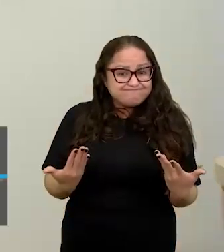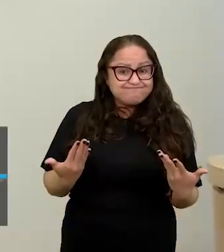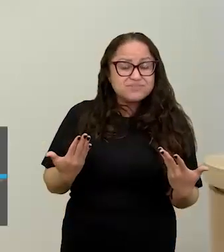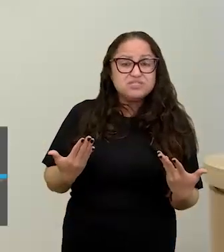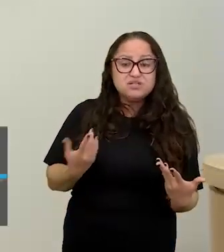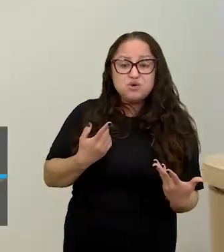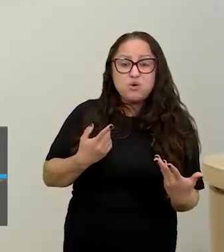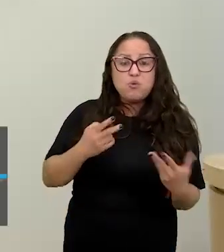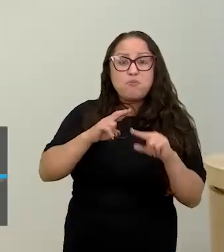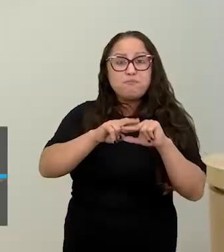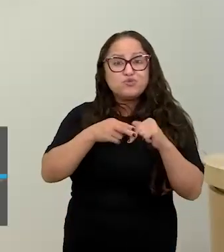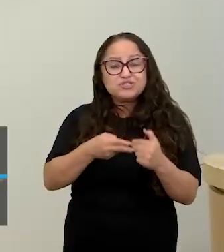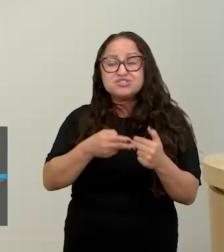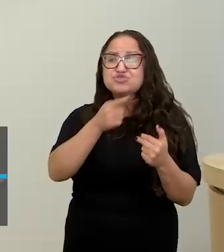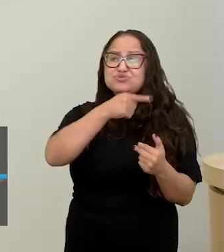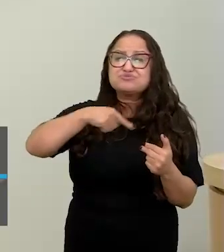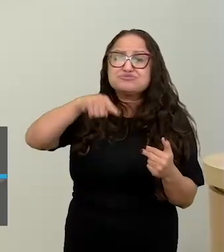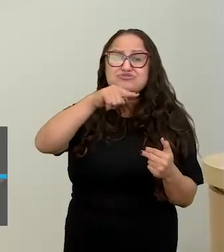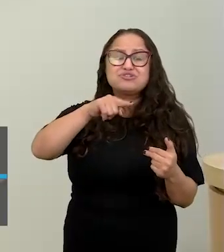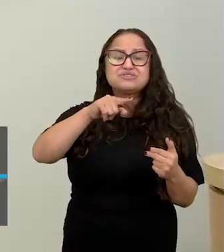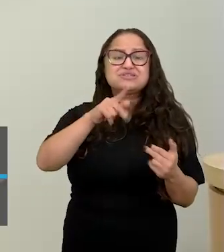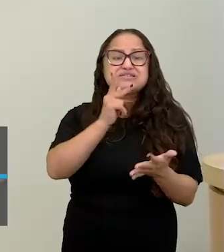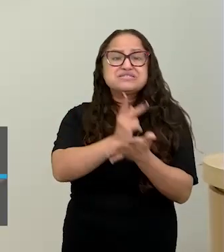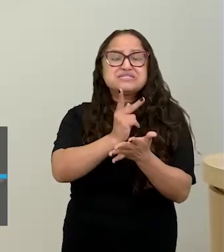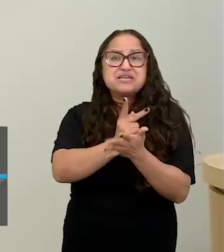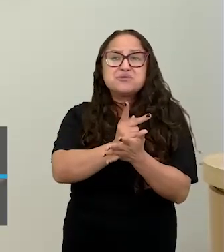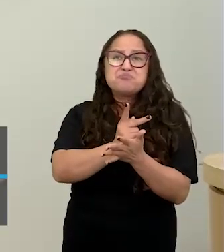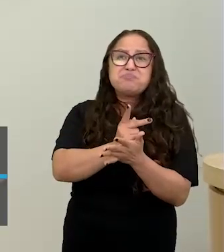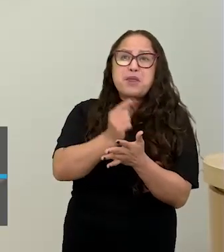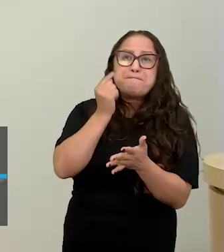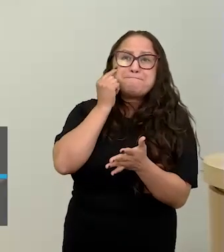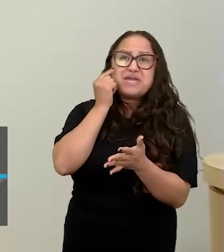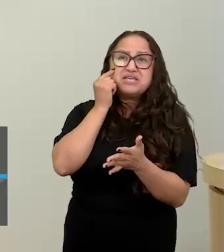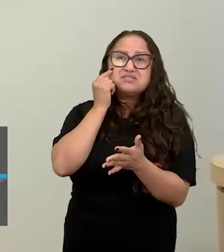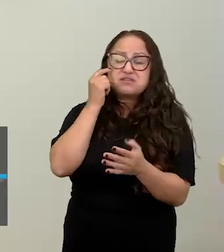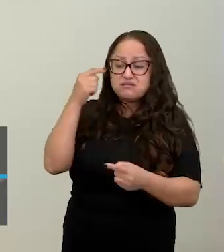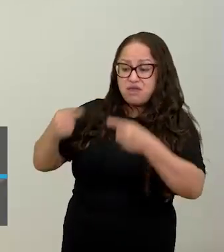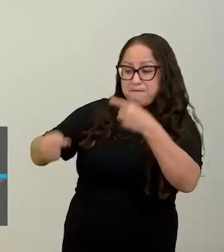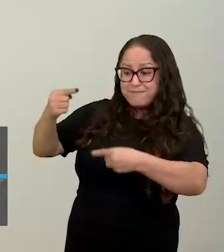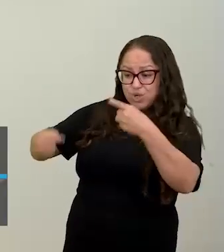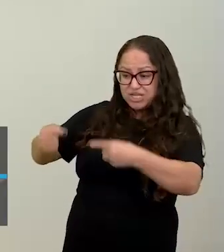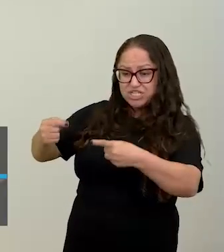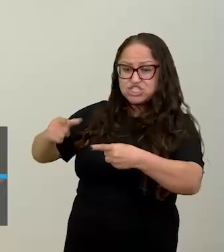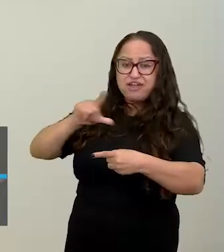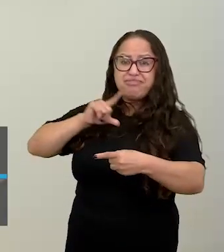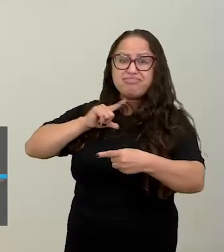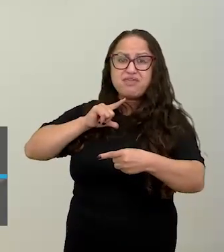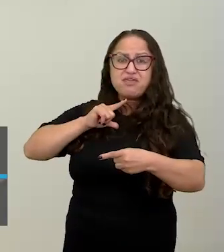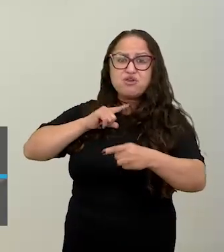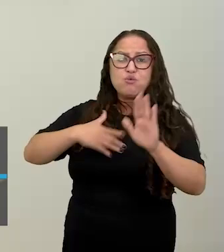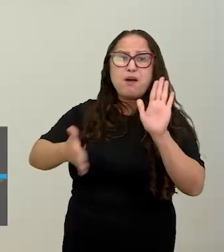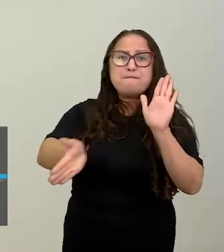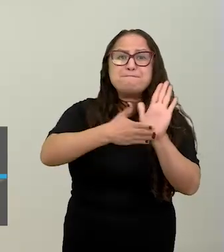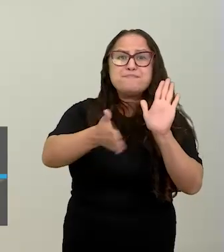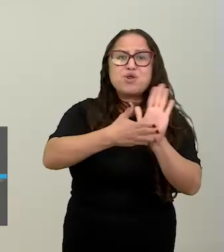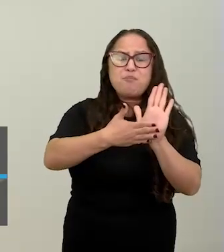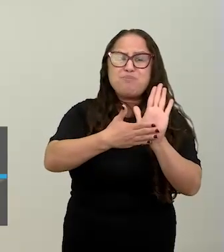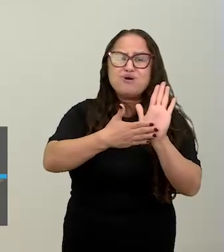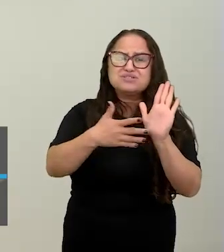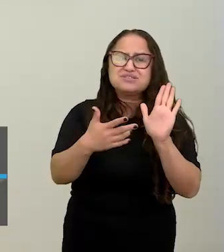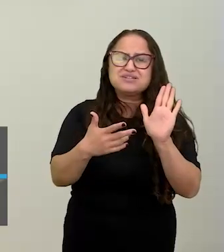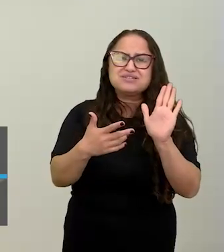gente acaba... eu acho que muitas vezes a política, ela toma um papel que ela não deveria